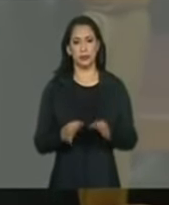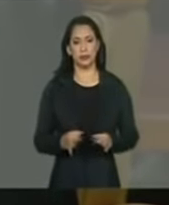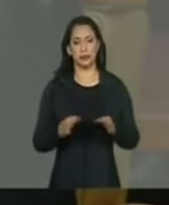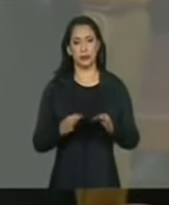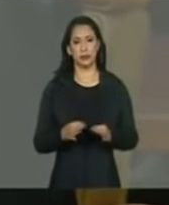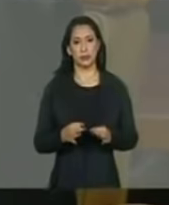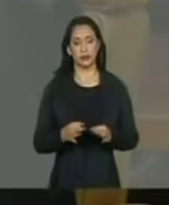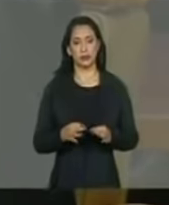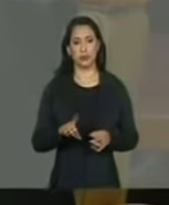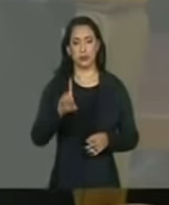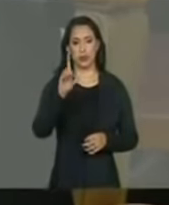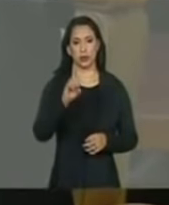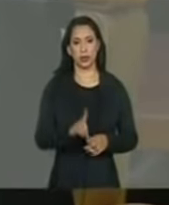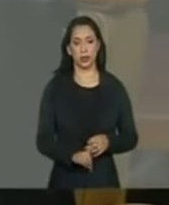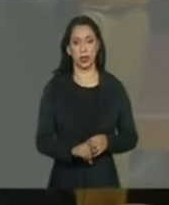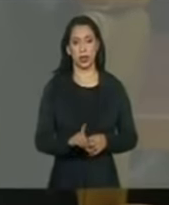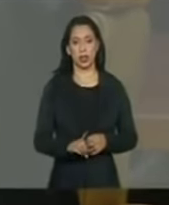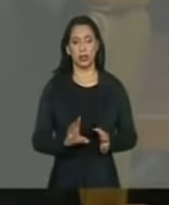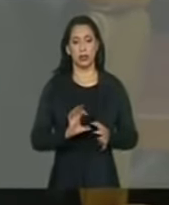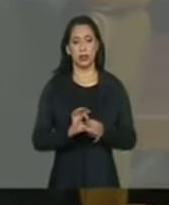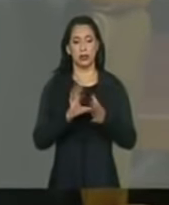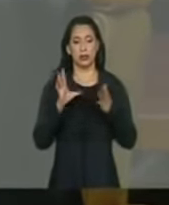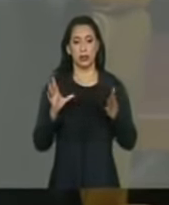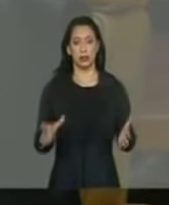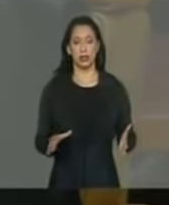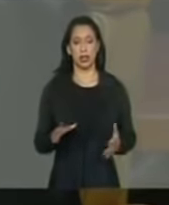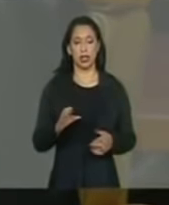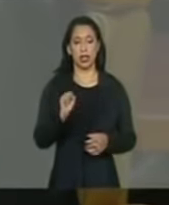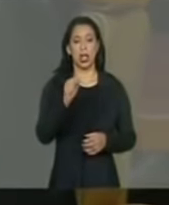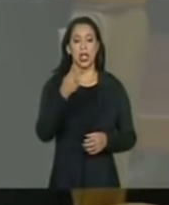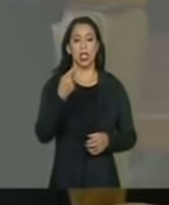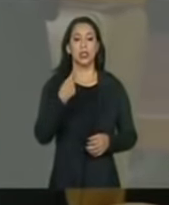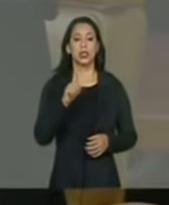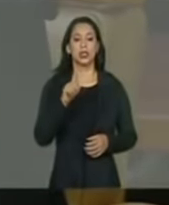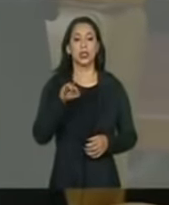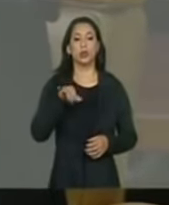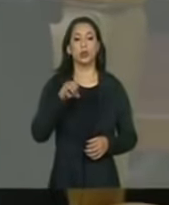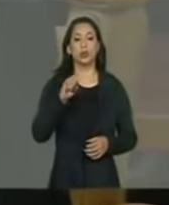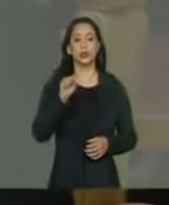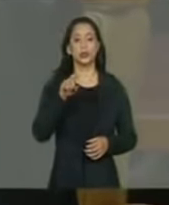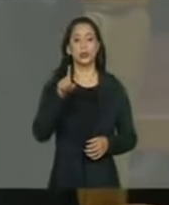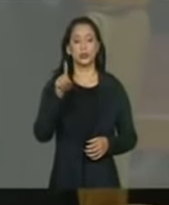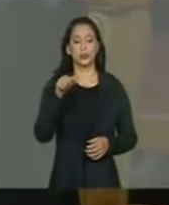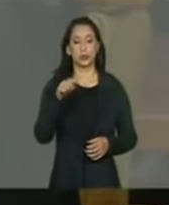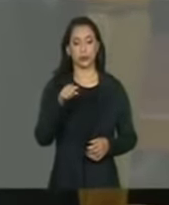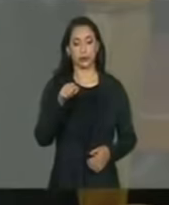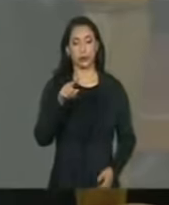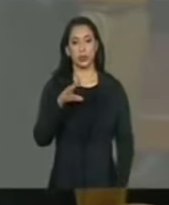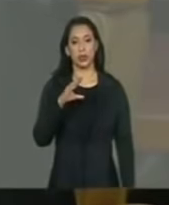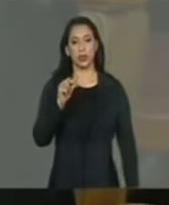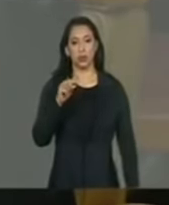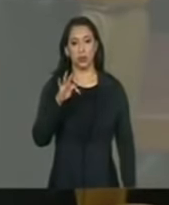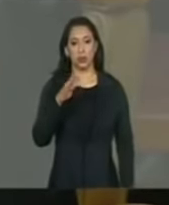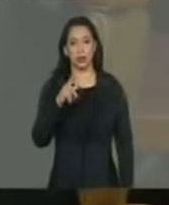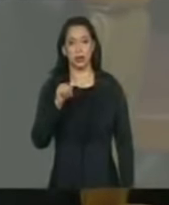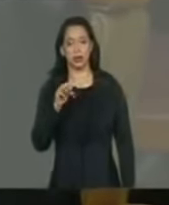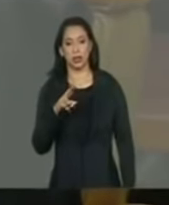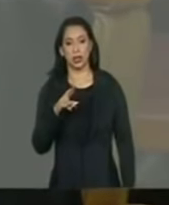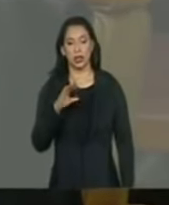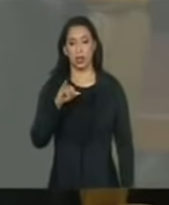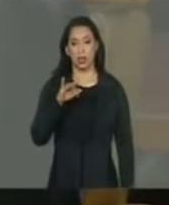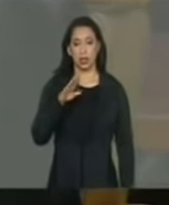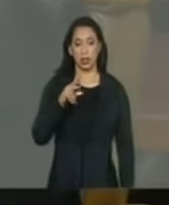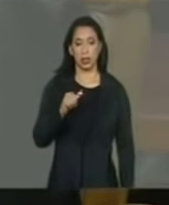pois o pacto de são josé da costa rica em tema de proteção ao status libertatis do réu estabelece em seu